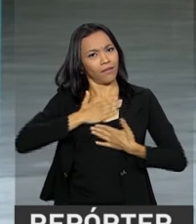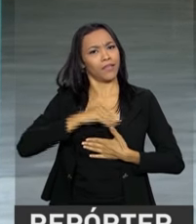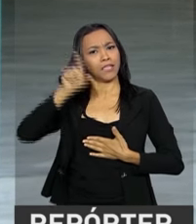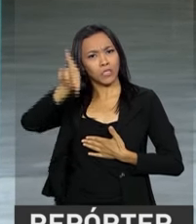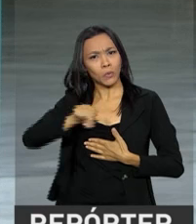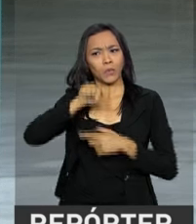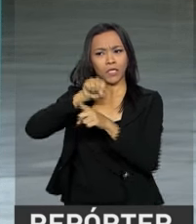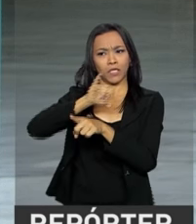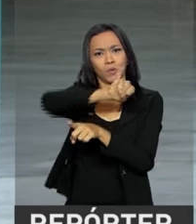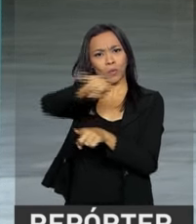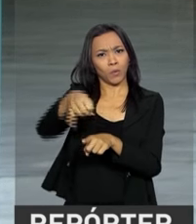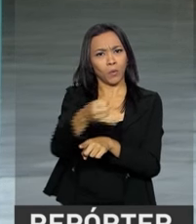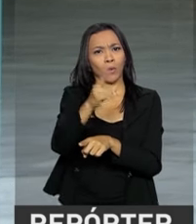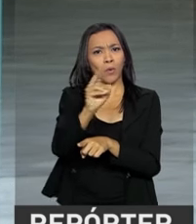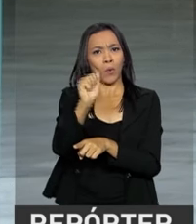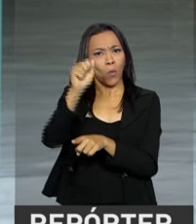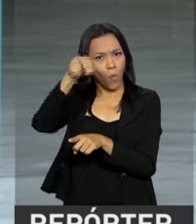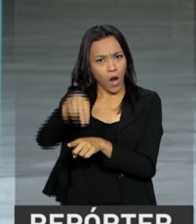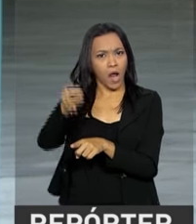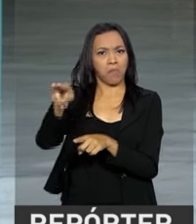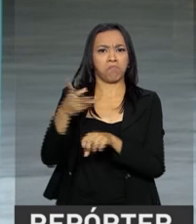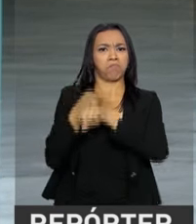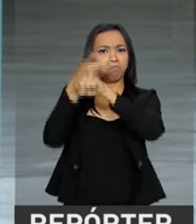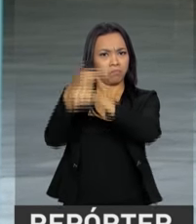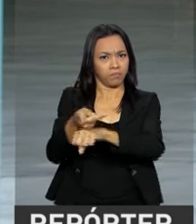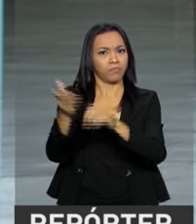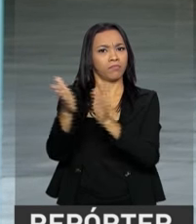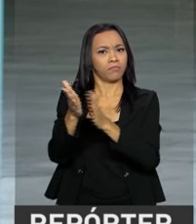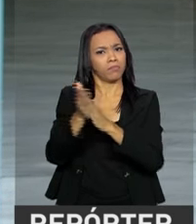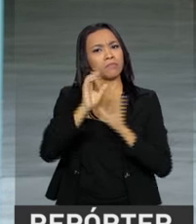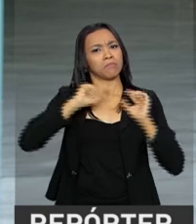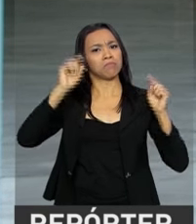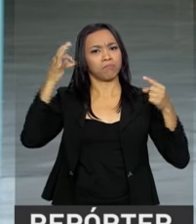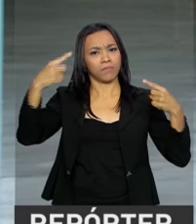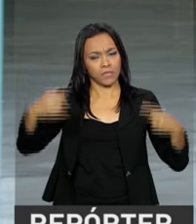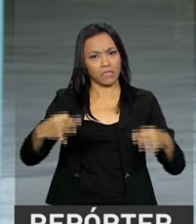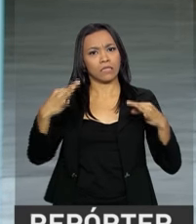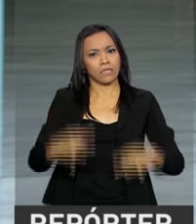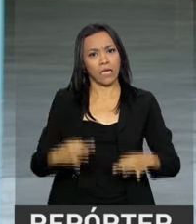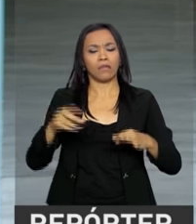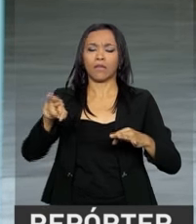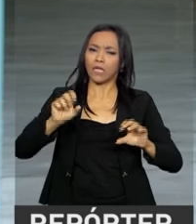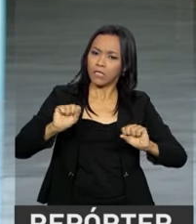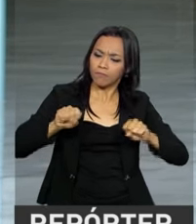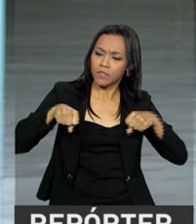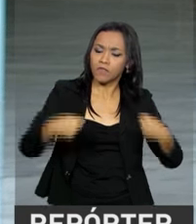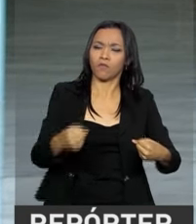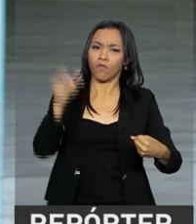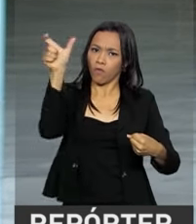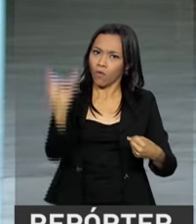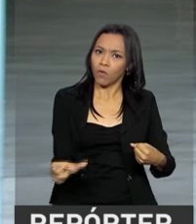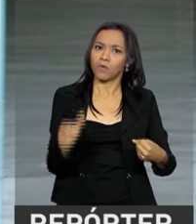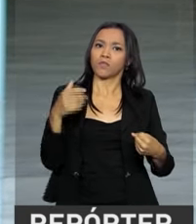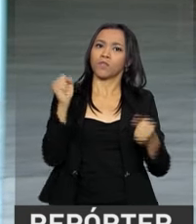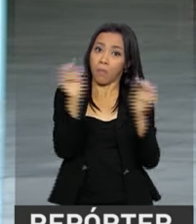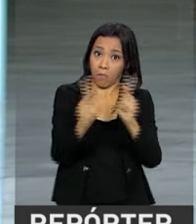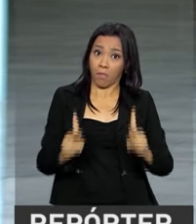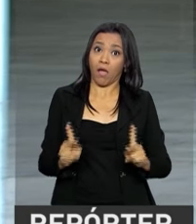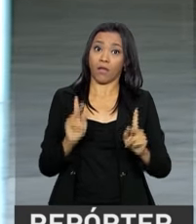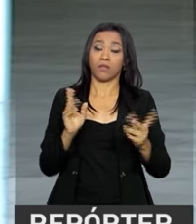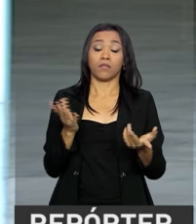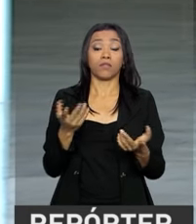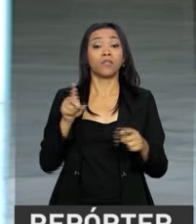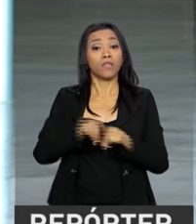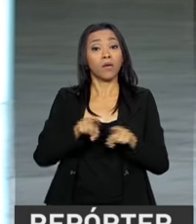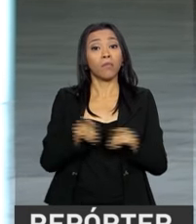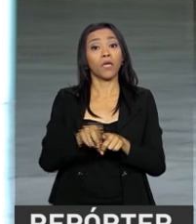Santos. disse que é um justo reconhecimento pelos esforços do líder em prol da paz e afirmou também, segundo